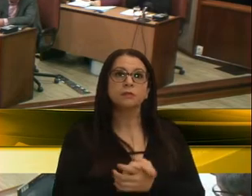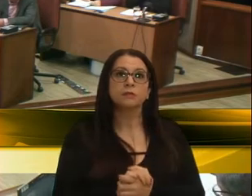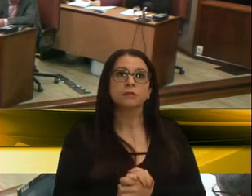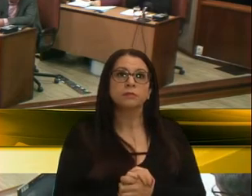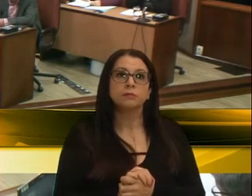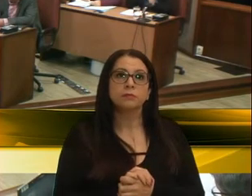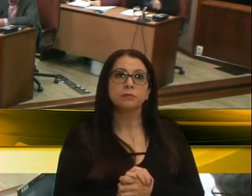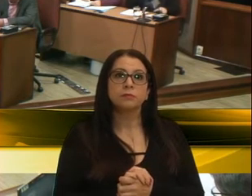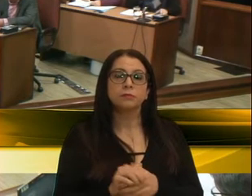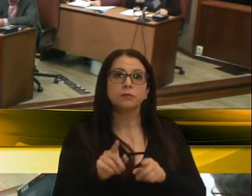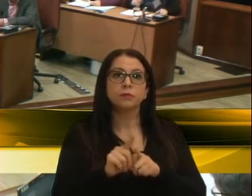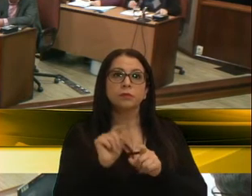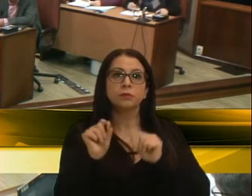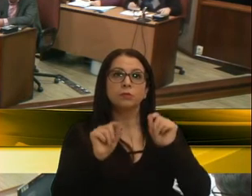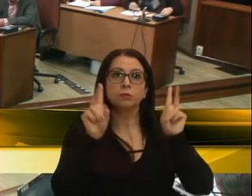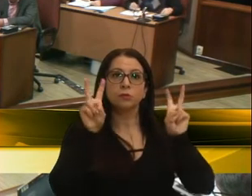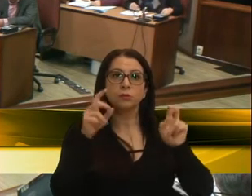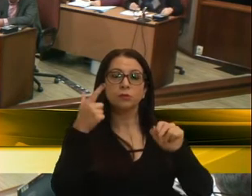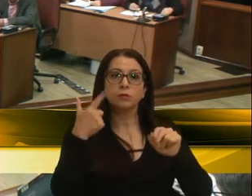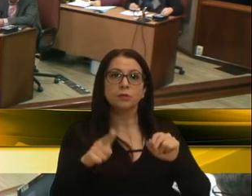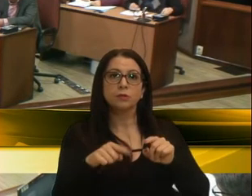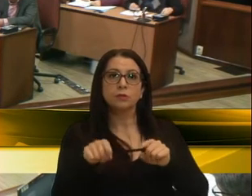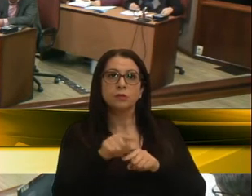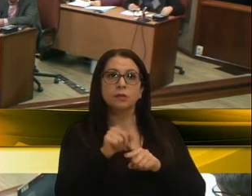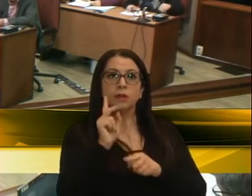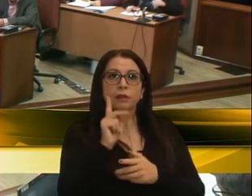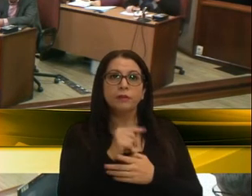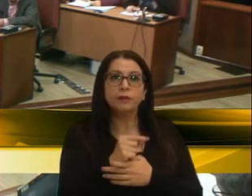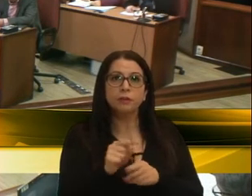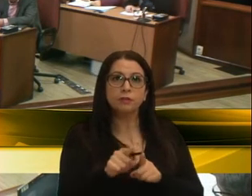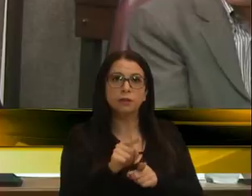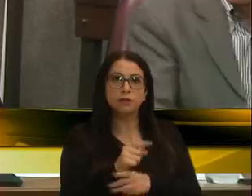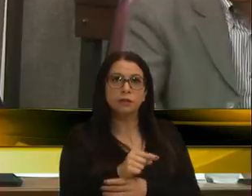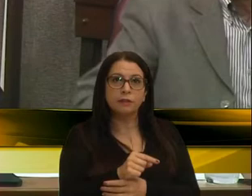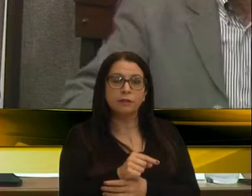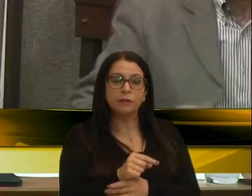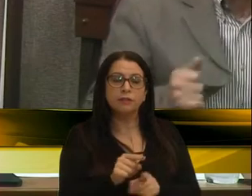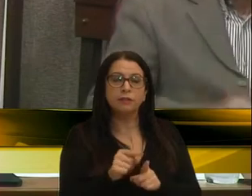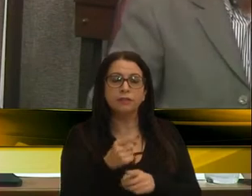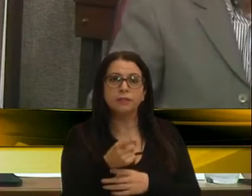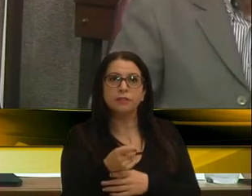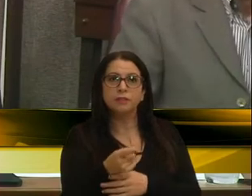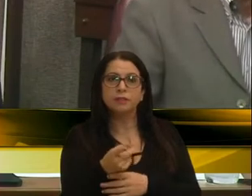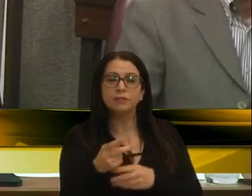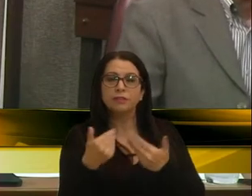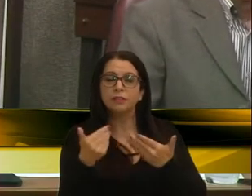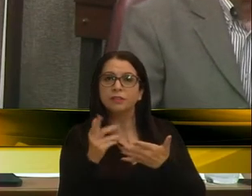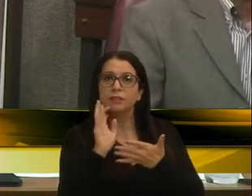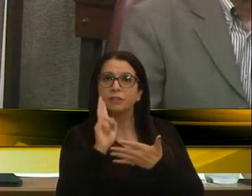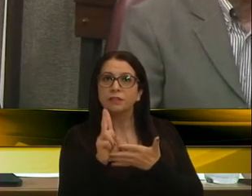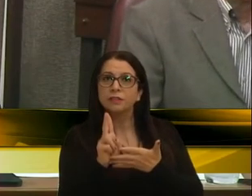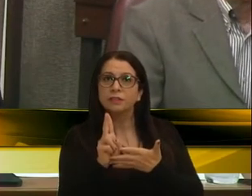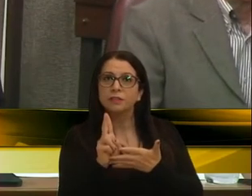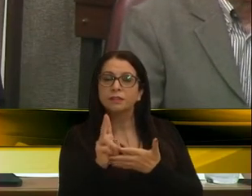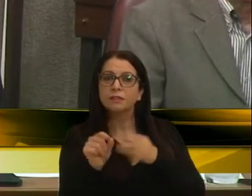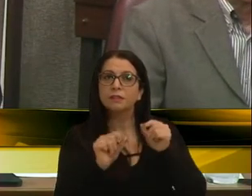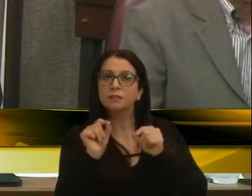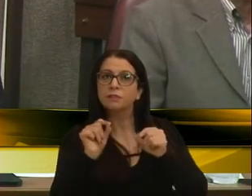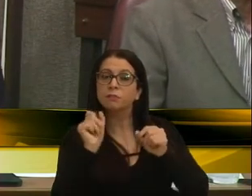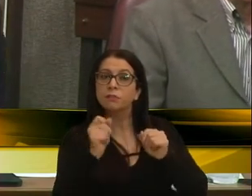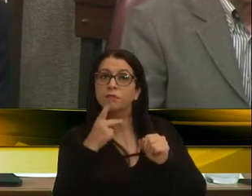Excelência trazer esse assunto mais uma vez nesta casa, como outros parlamentares já trouxeram, é um assunto decorrente aqui nesta casa sobre essa questão.